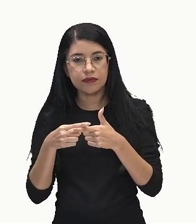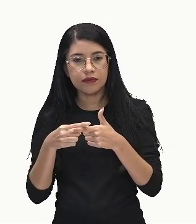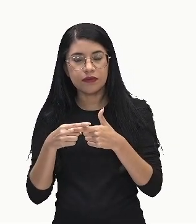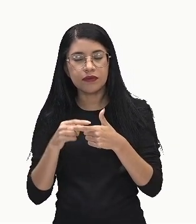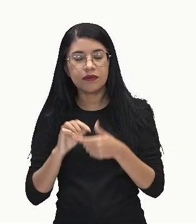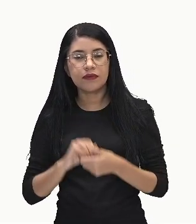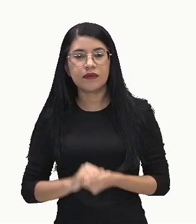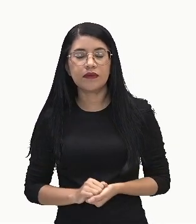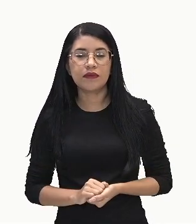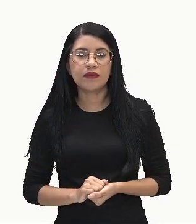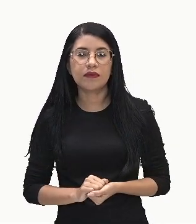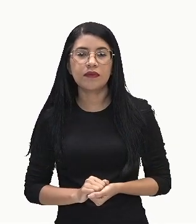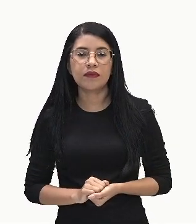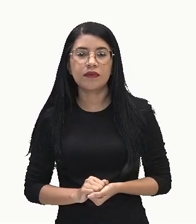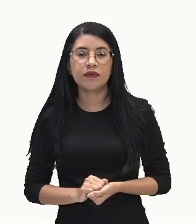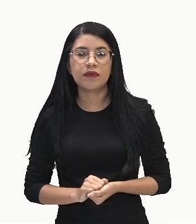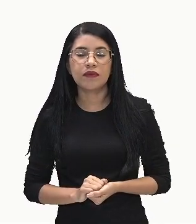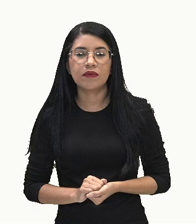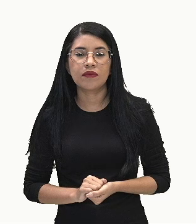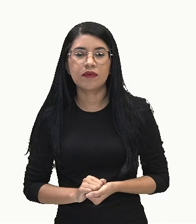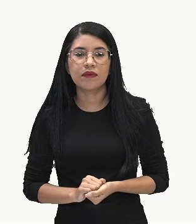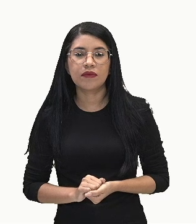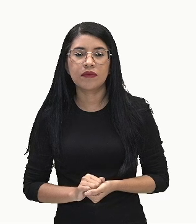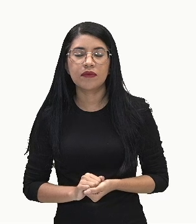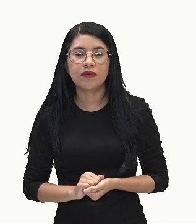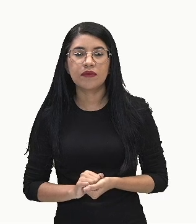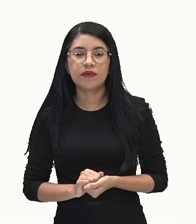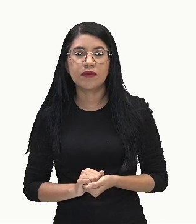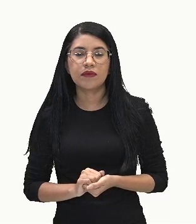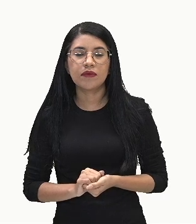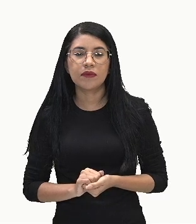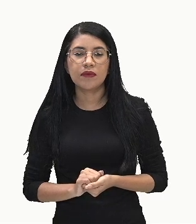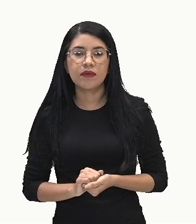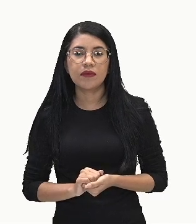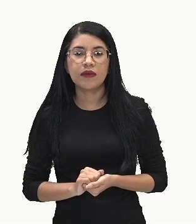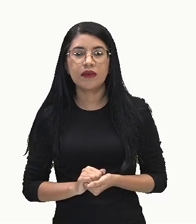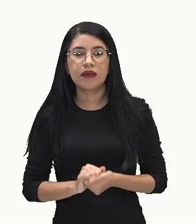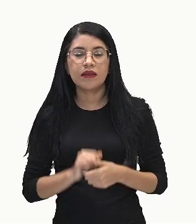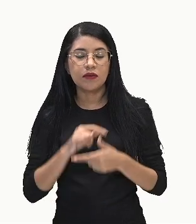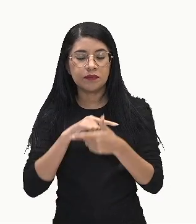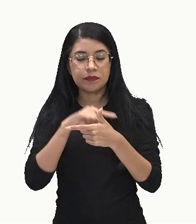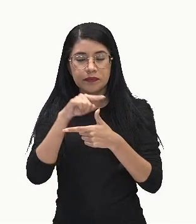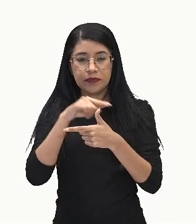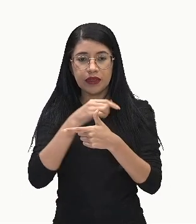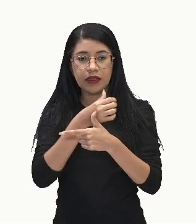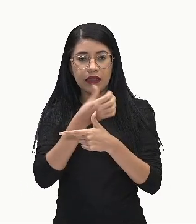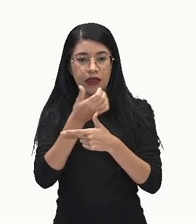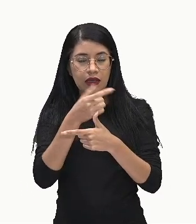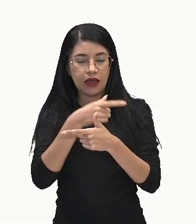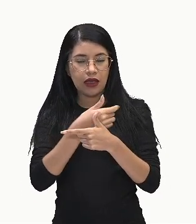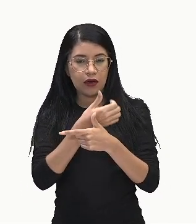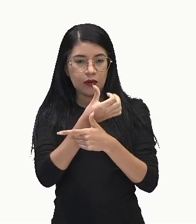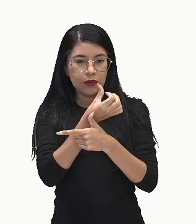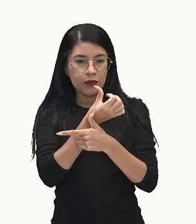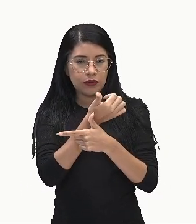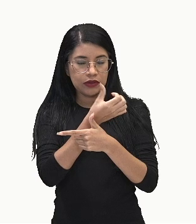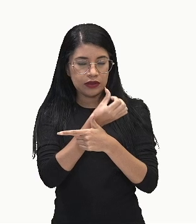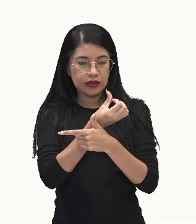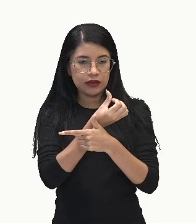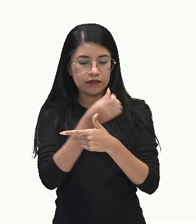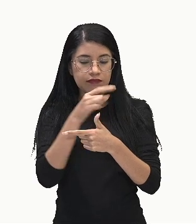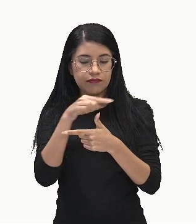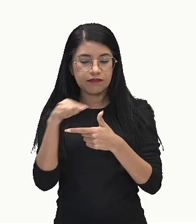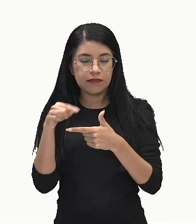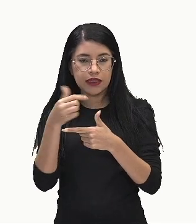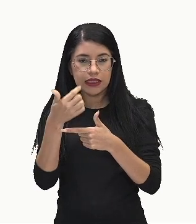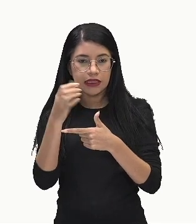vamos lá, vamos supor que esse lado aqui, ó, seja os 16 centímetros e esse outro lado aqui